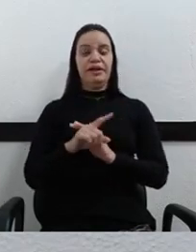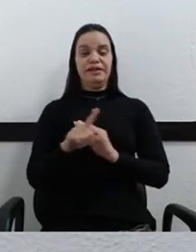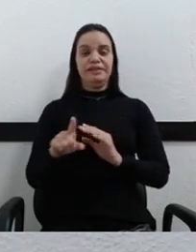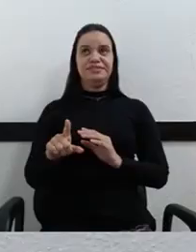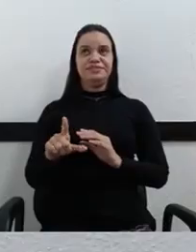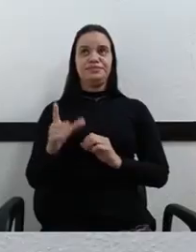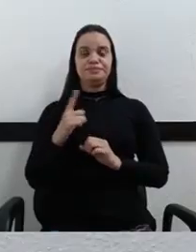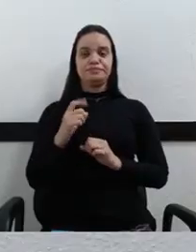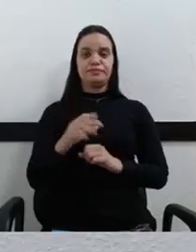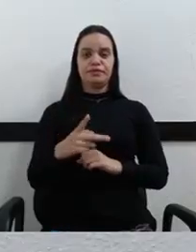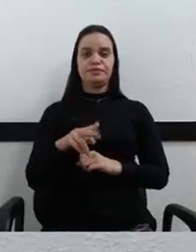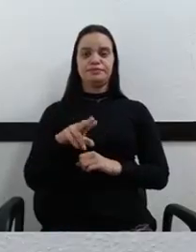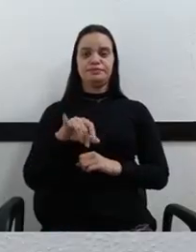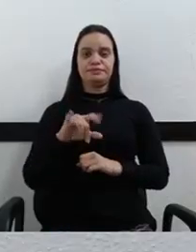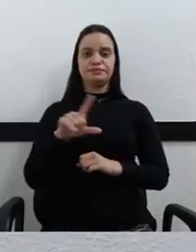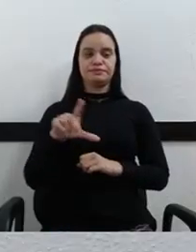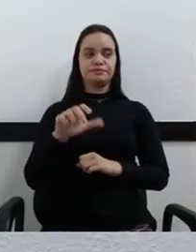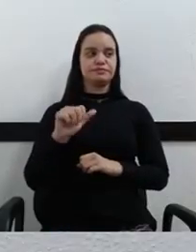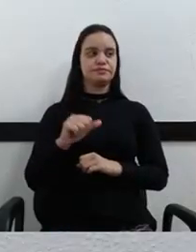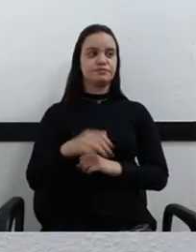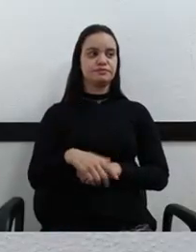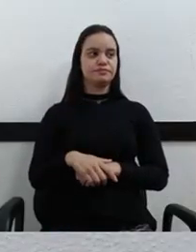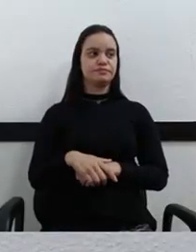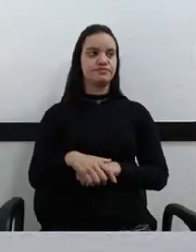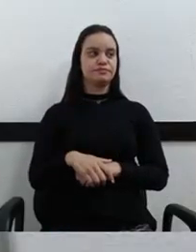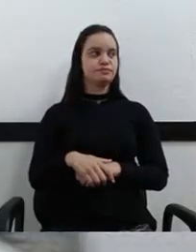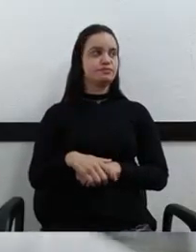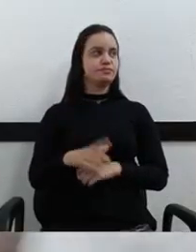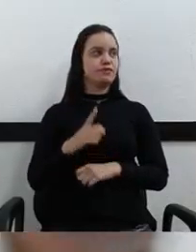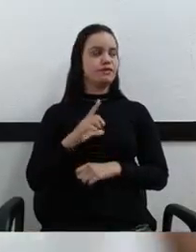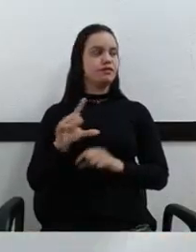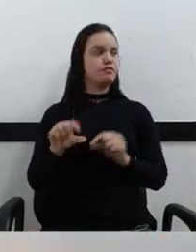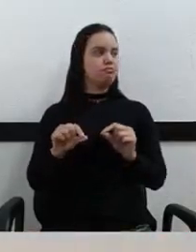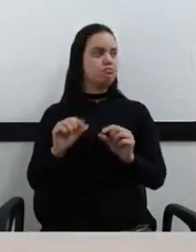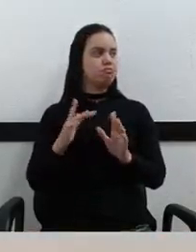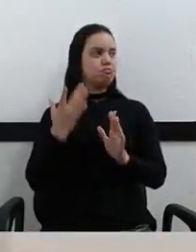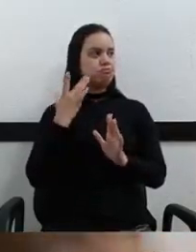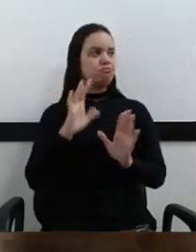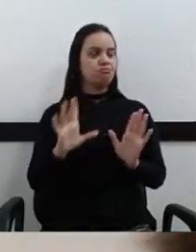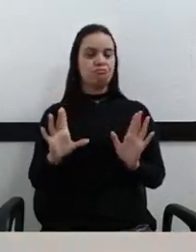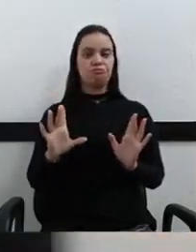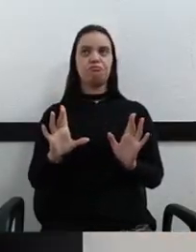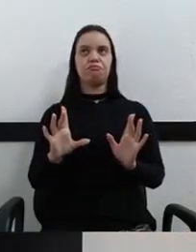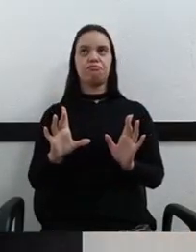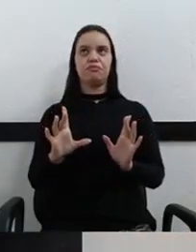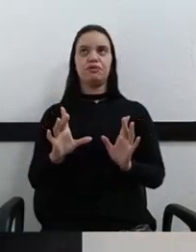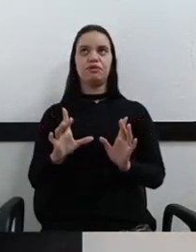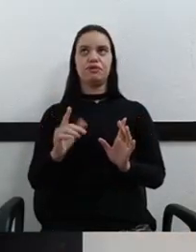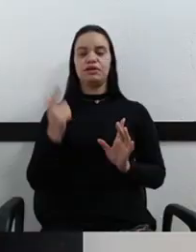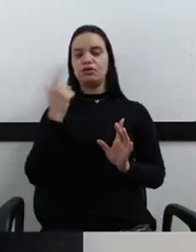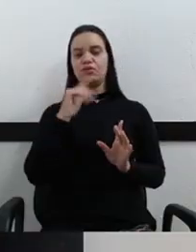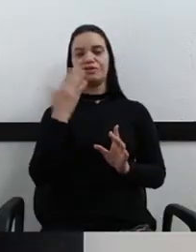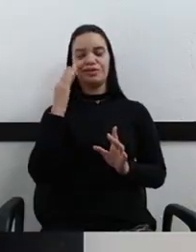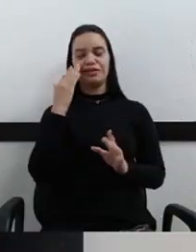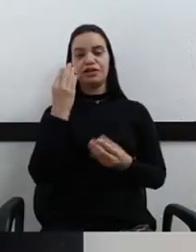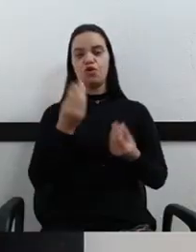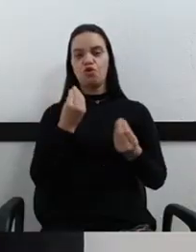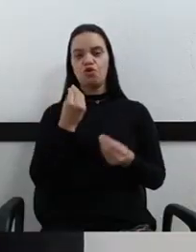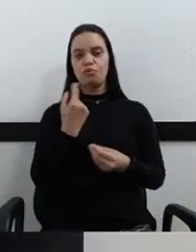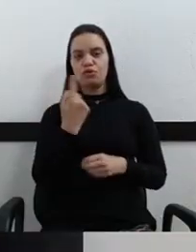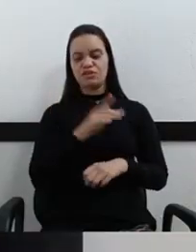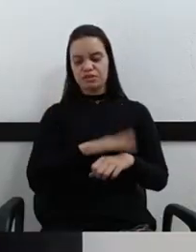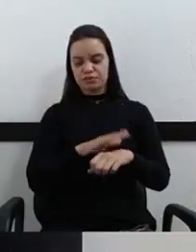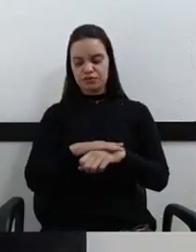Vou considerar a parte para a Luísa, depois eu continuo. Você entende que não? Então, eu não consigo compreender como a gente vai fazer